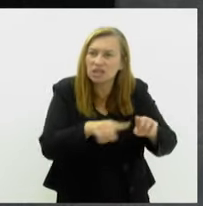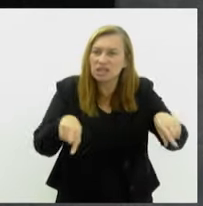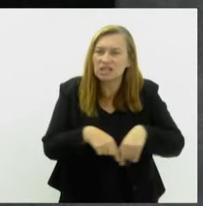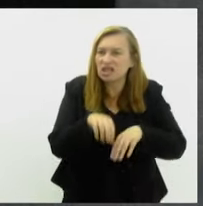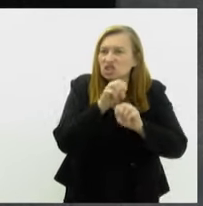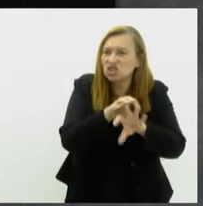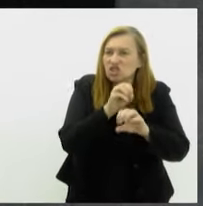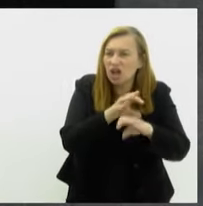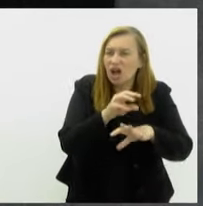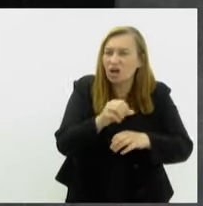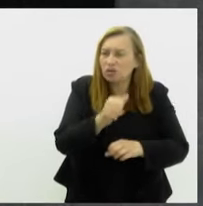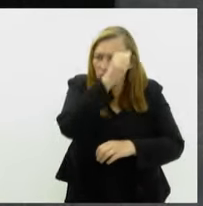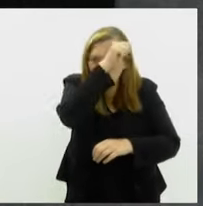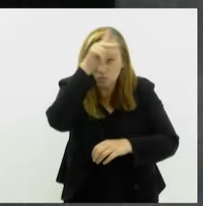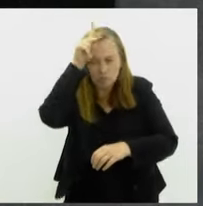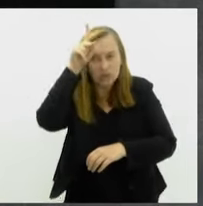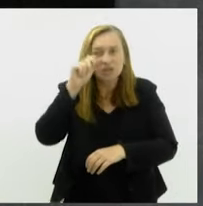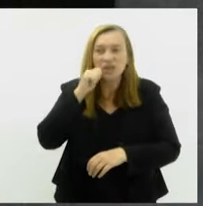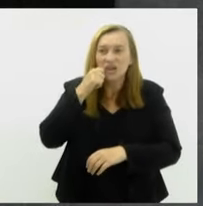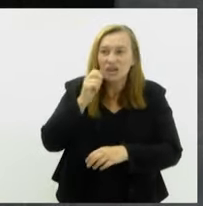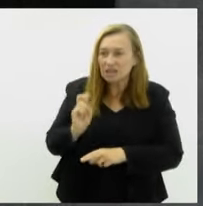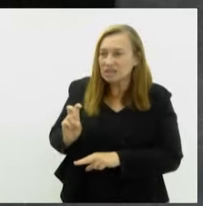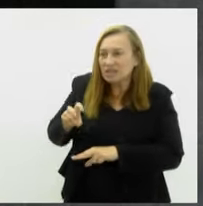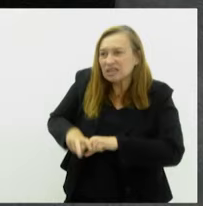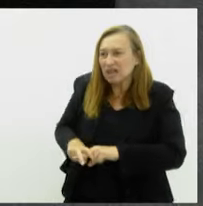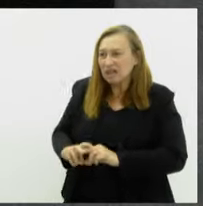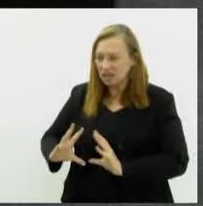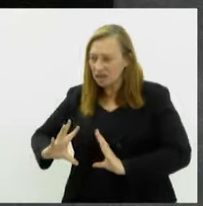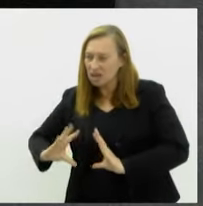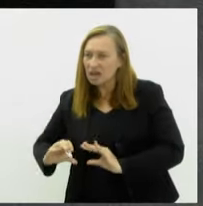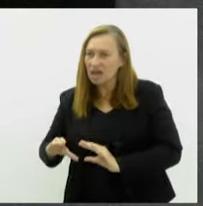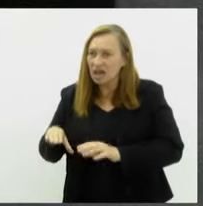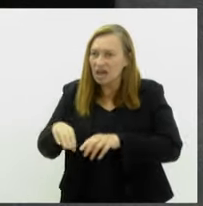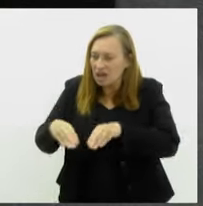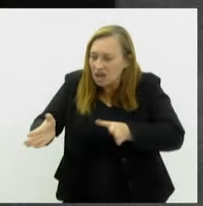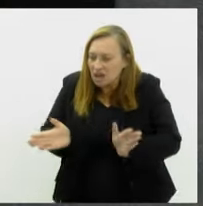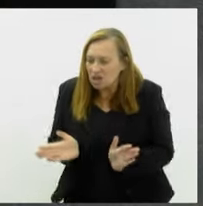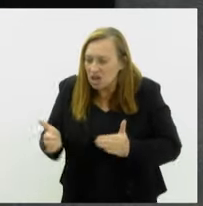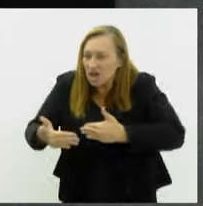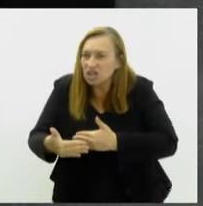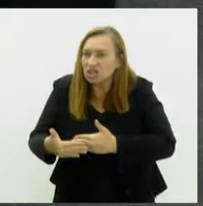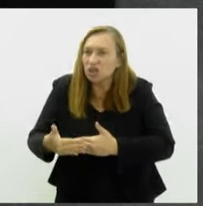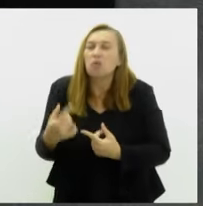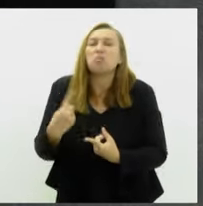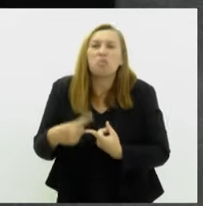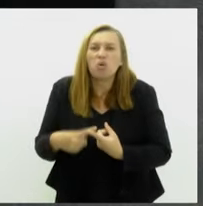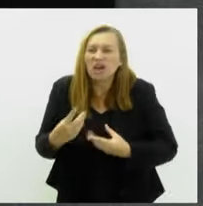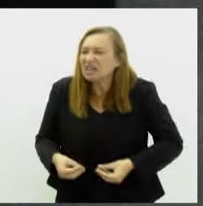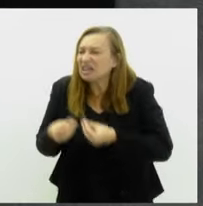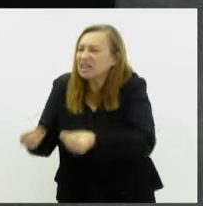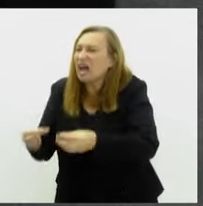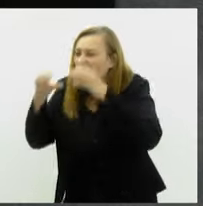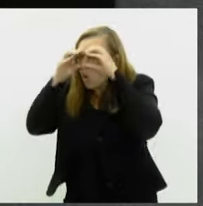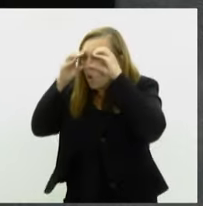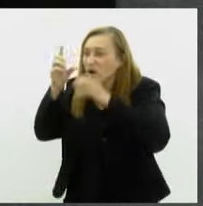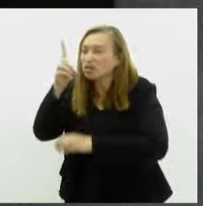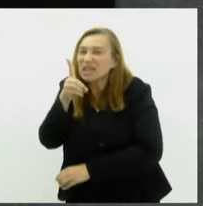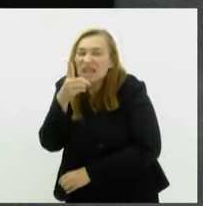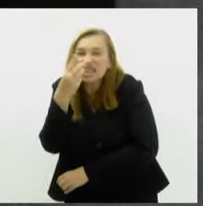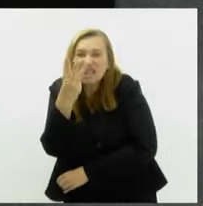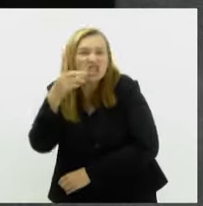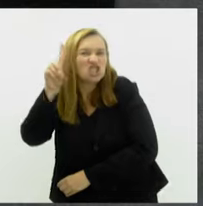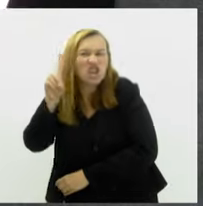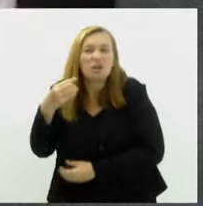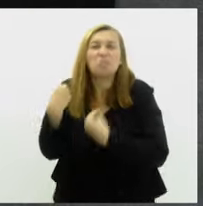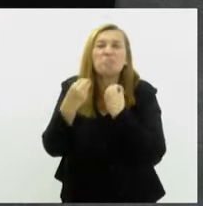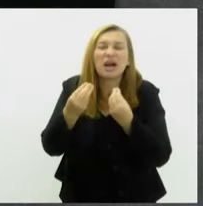Janeiro, sentadas em caixotes de feira. O que é que tem que entregar para as crianças agora óculos 3D?